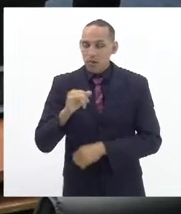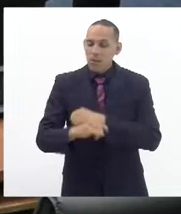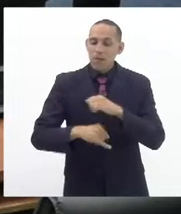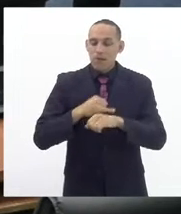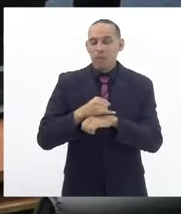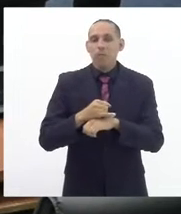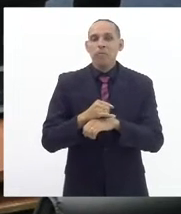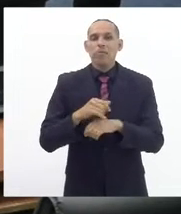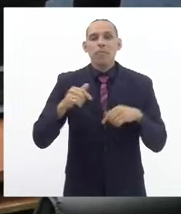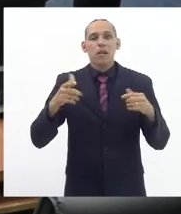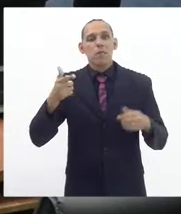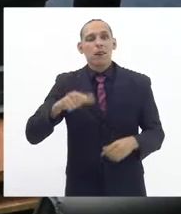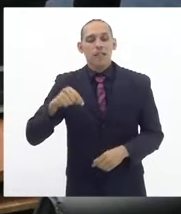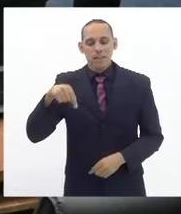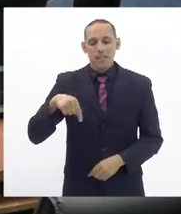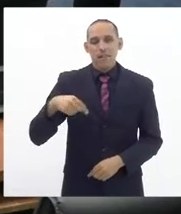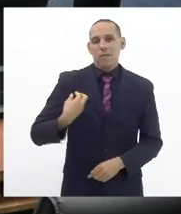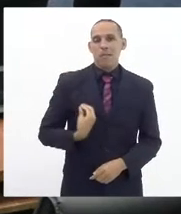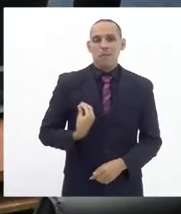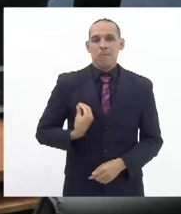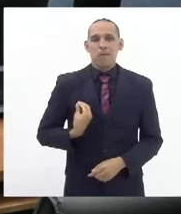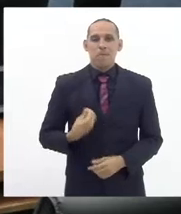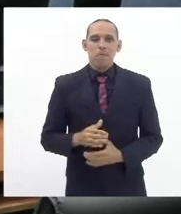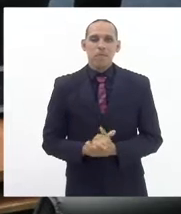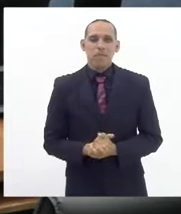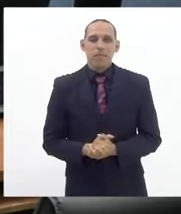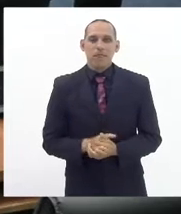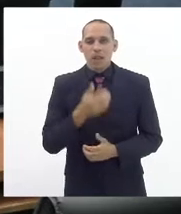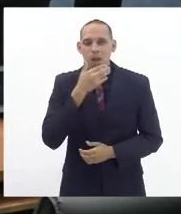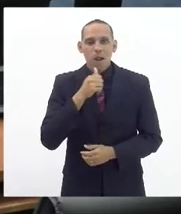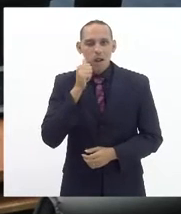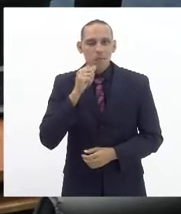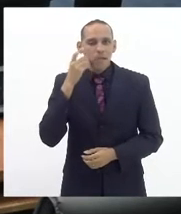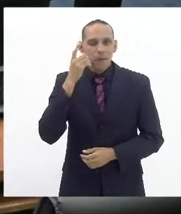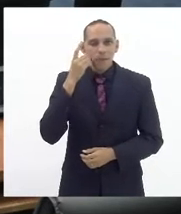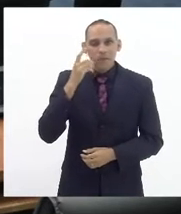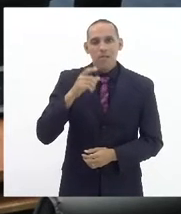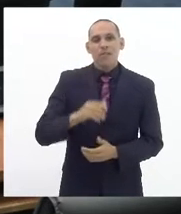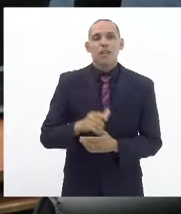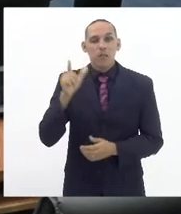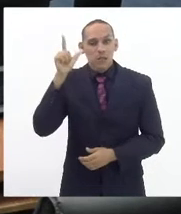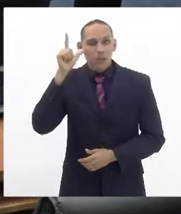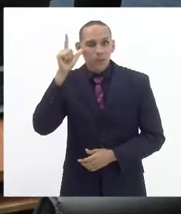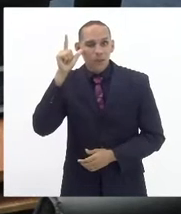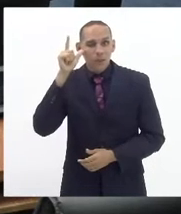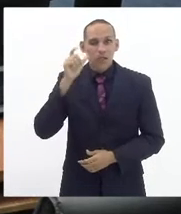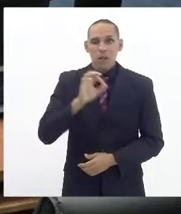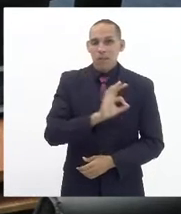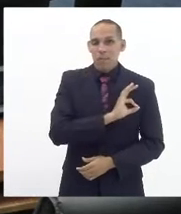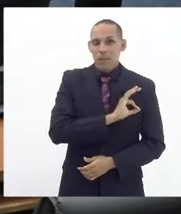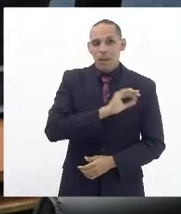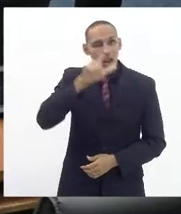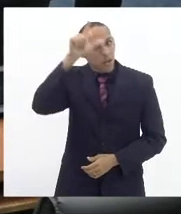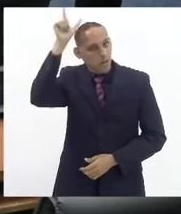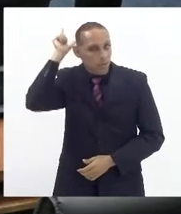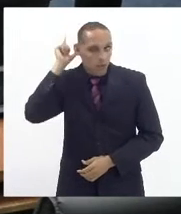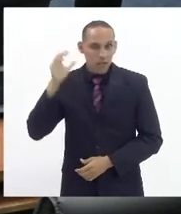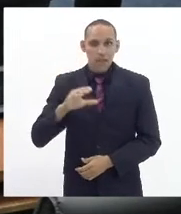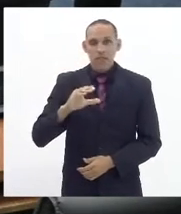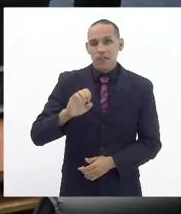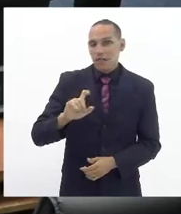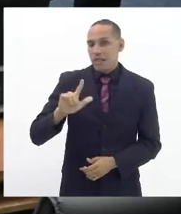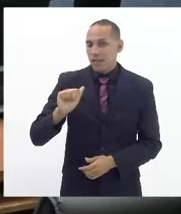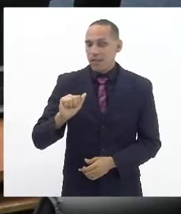na sessão, enquanto os senhores e senhoras deputados aqui citados, deputada Lucinha, deputada Marta Rocha, Luiz Paulo e Célia